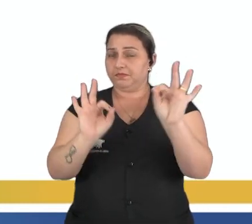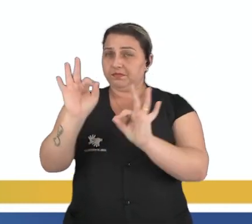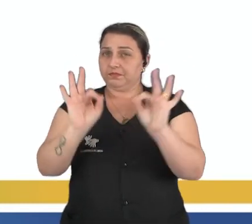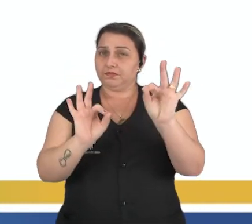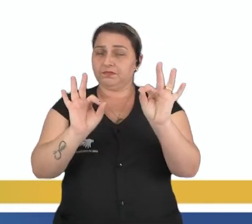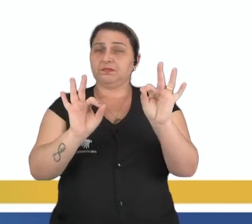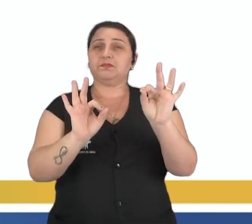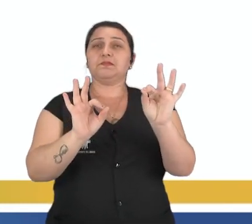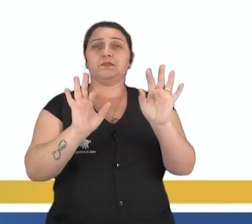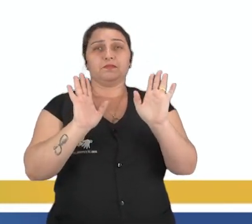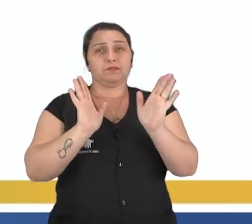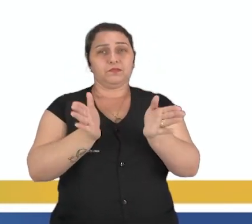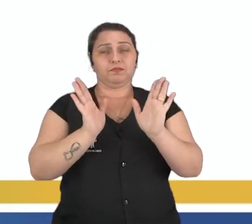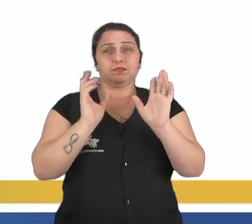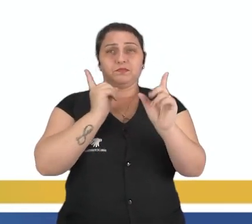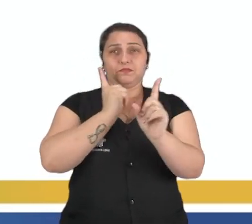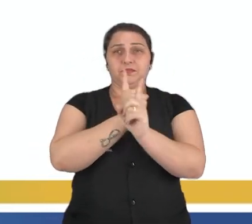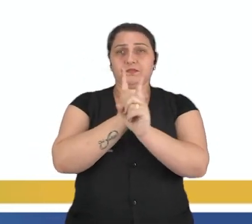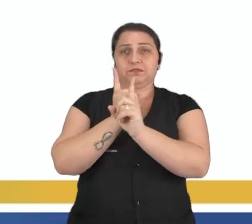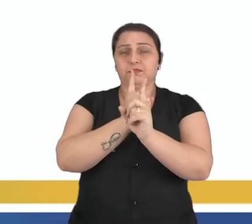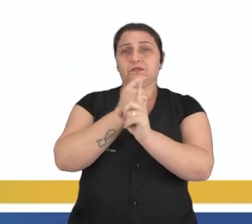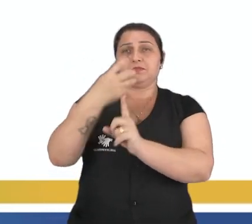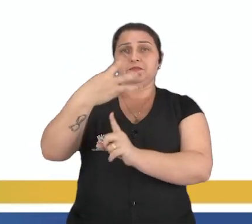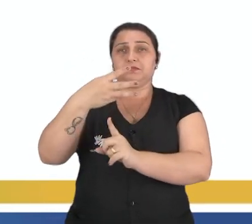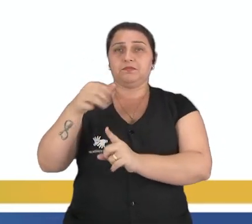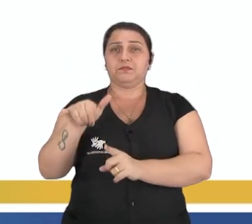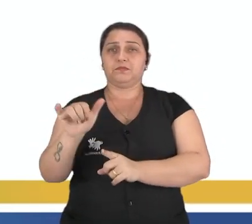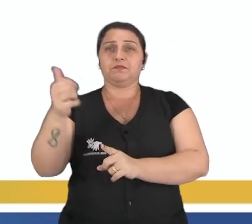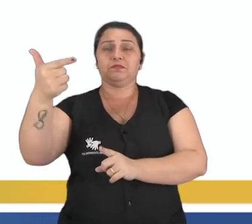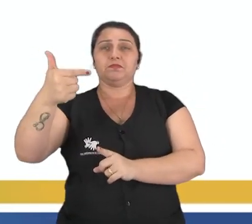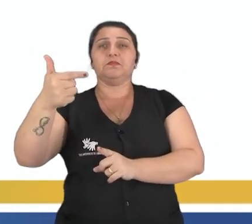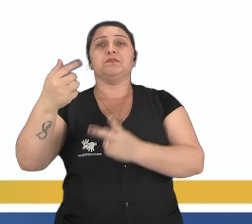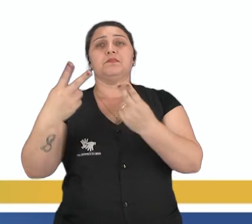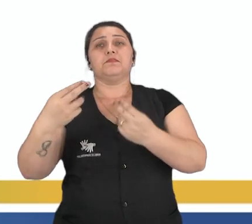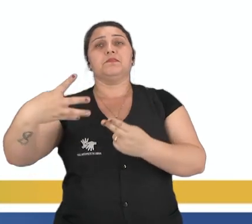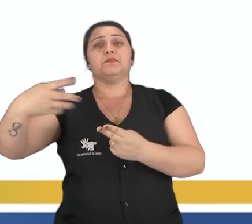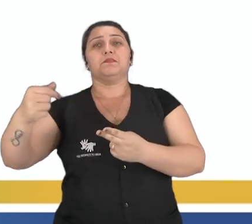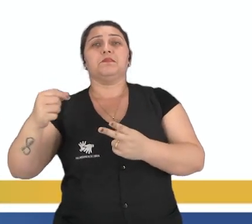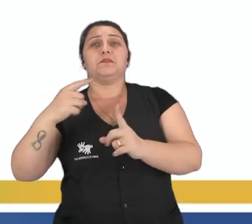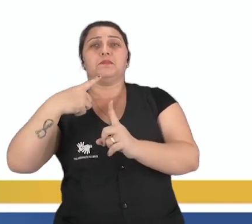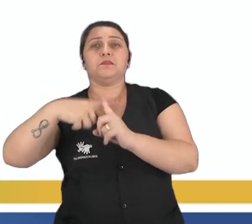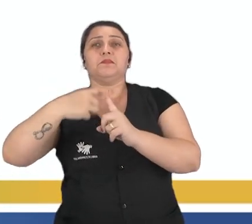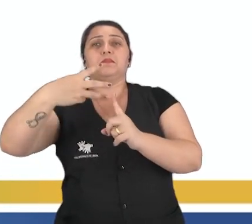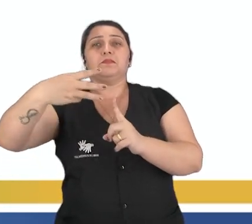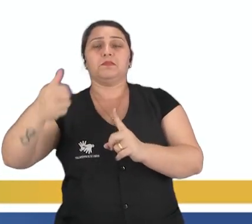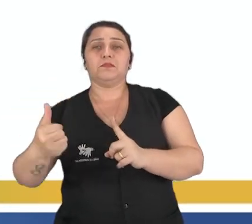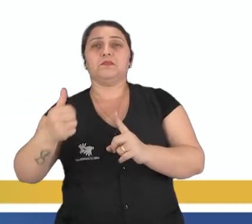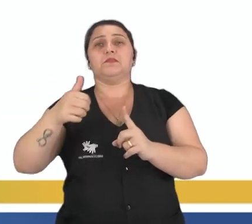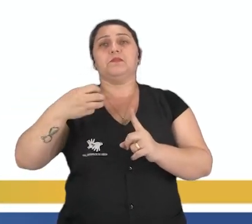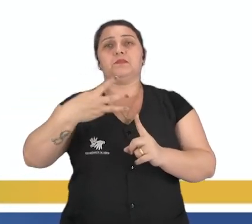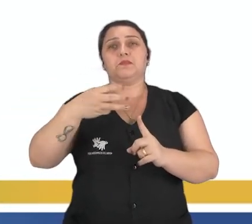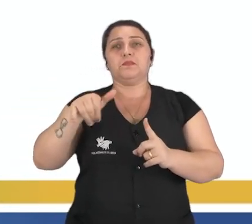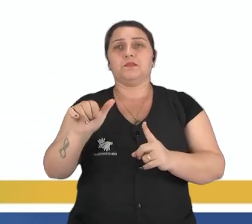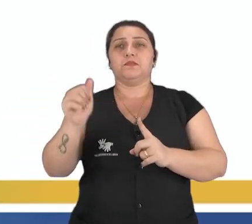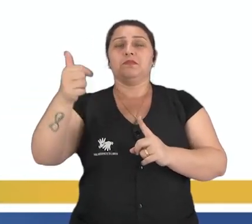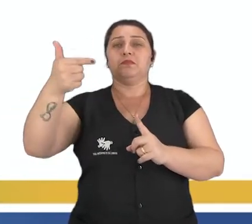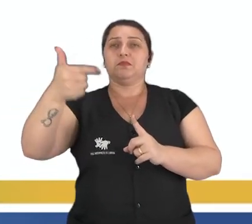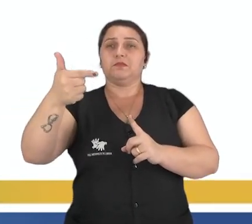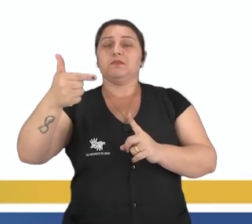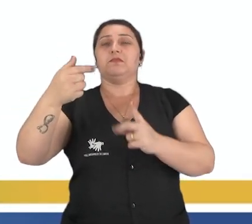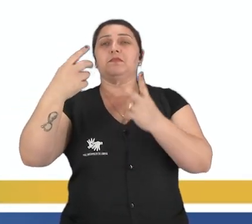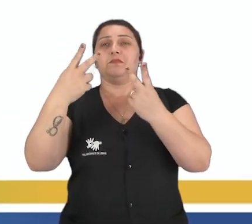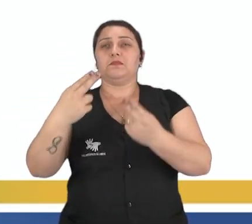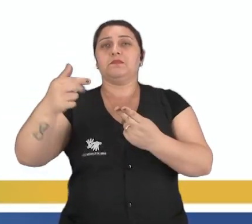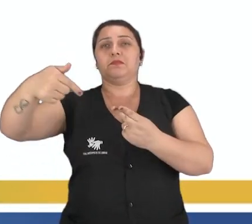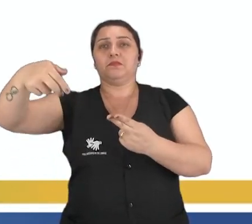termos, você chega em 3y² igual a 43 mais 32, que dá 3y² igual a